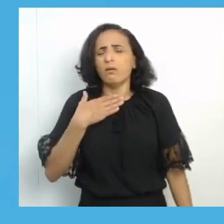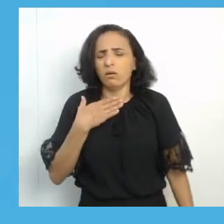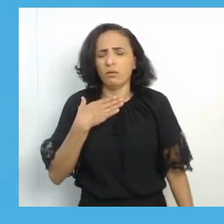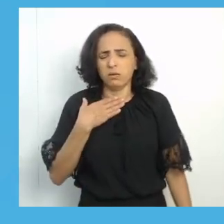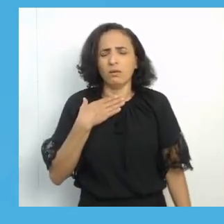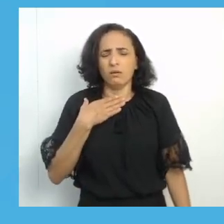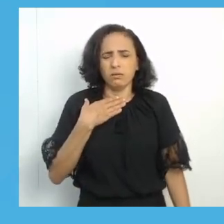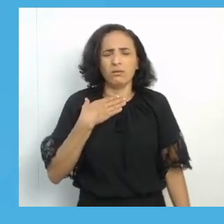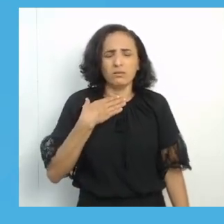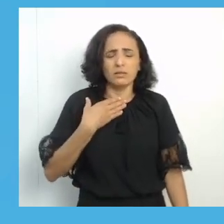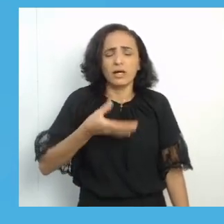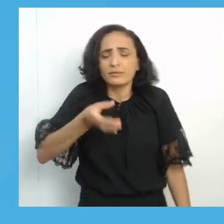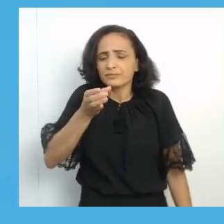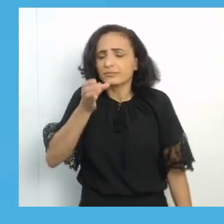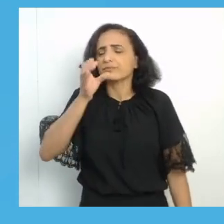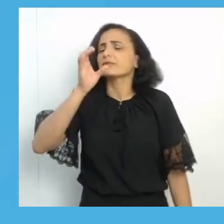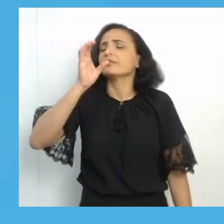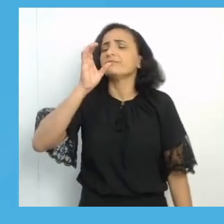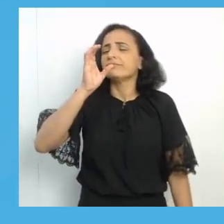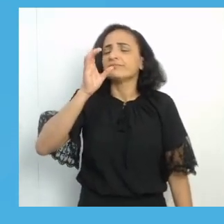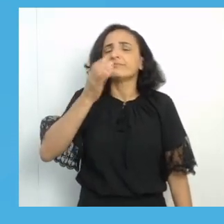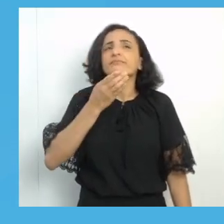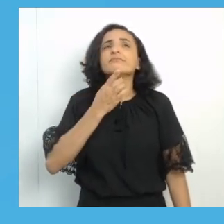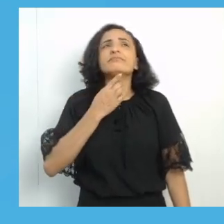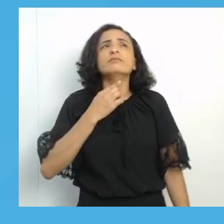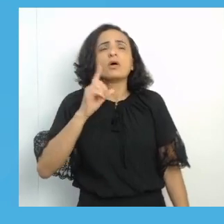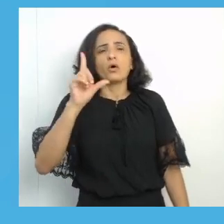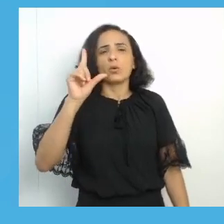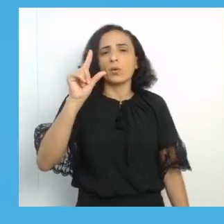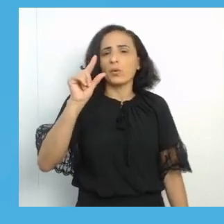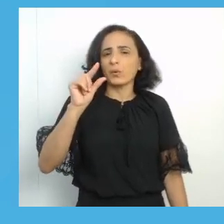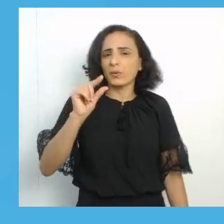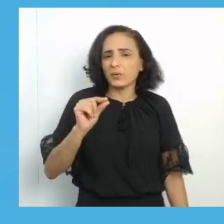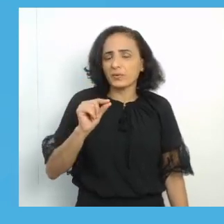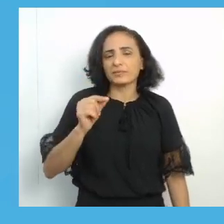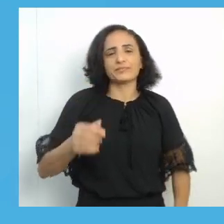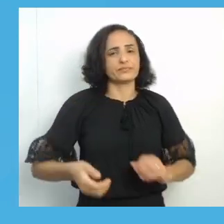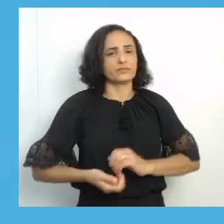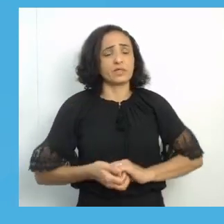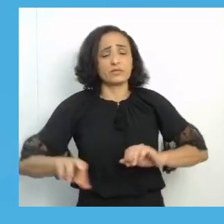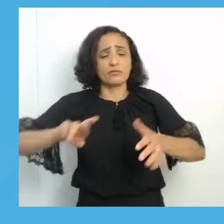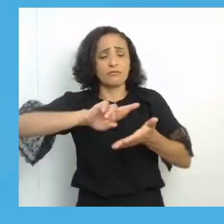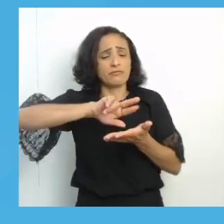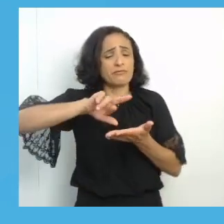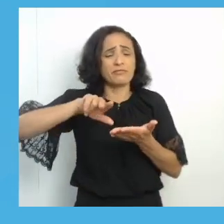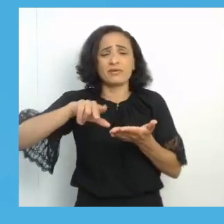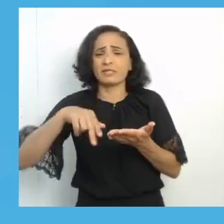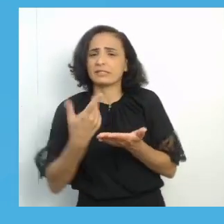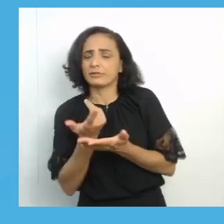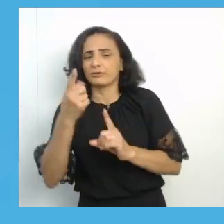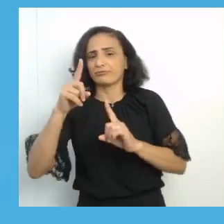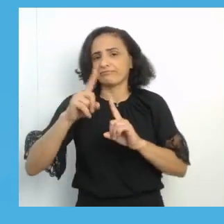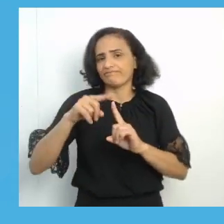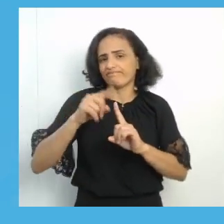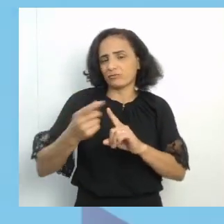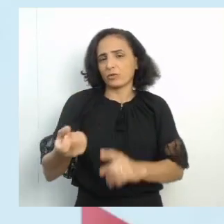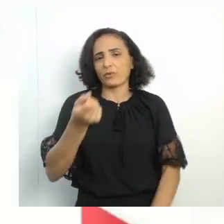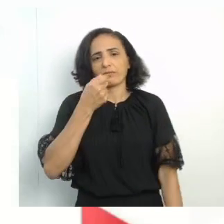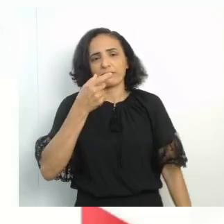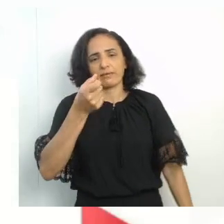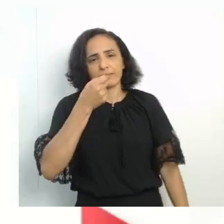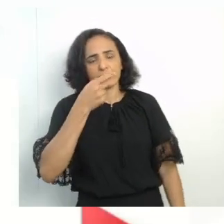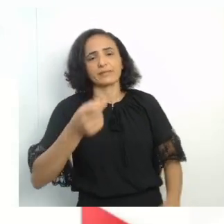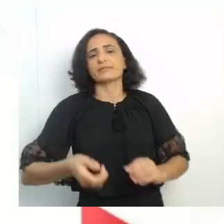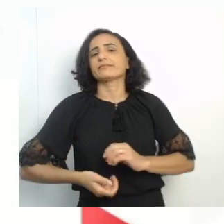Ou seja, a gente pode falar de remédio versus medicamento. Por quê? Além disso,